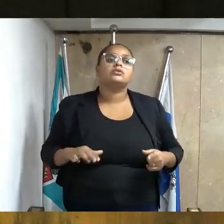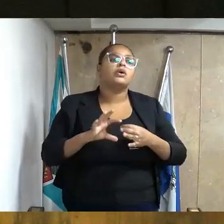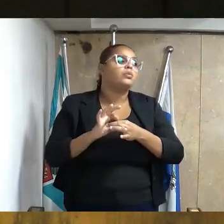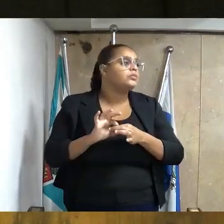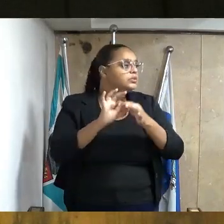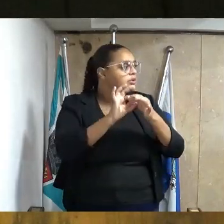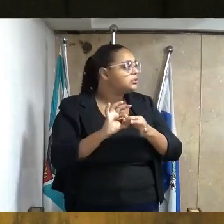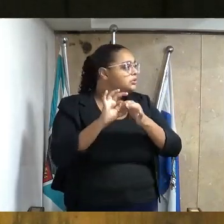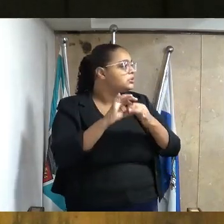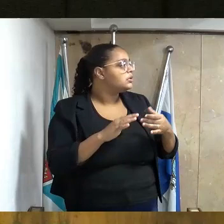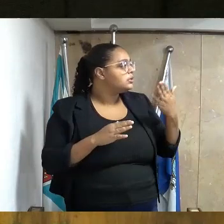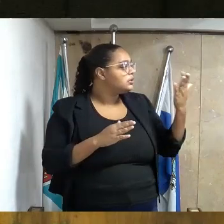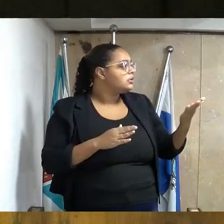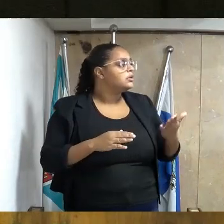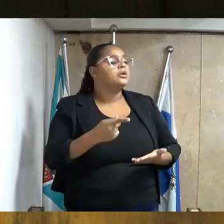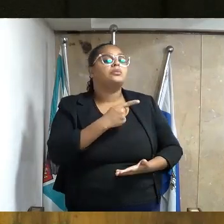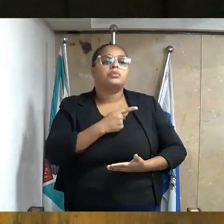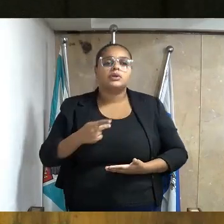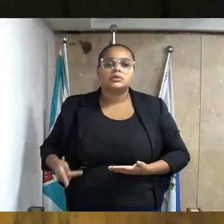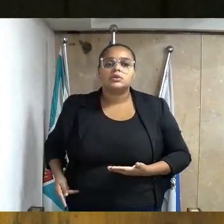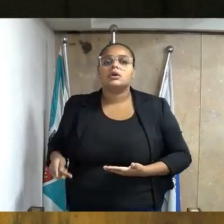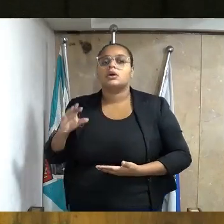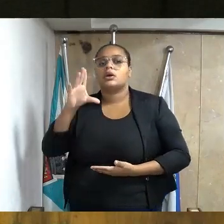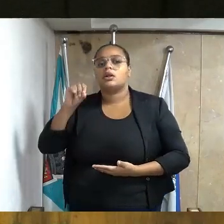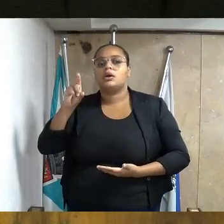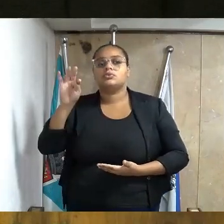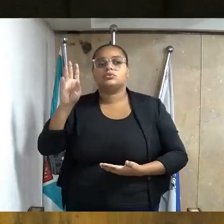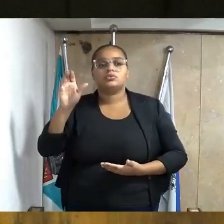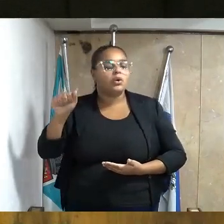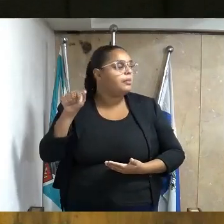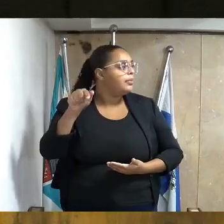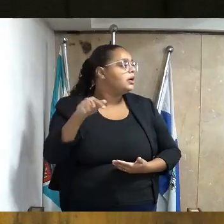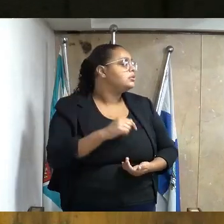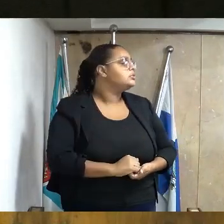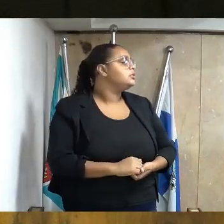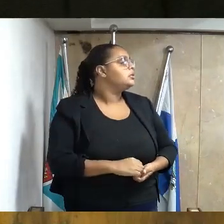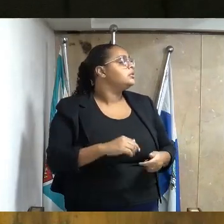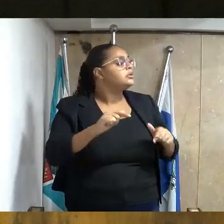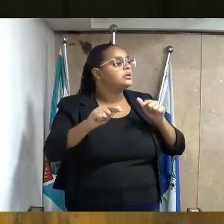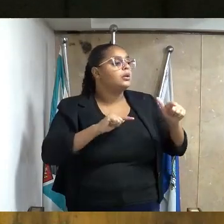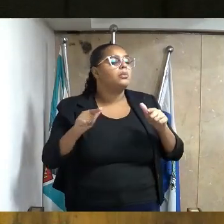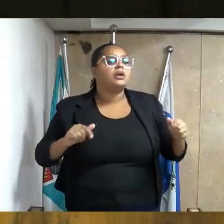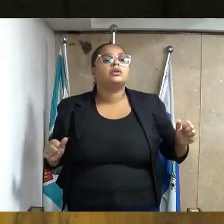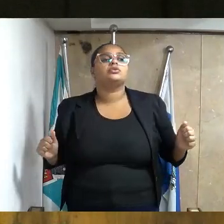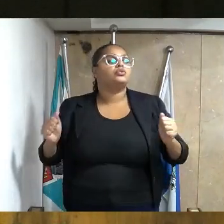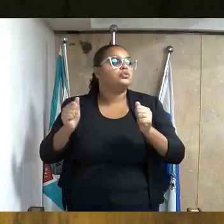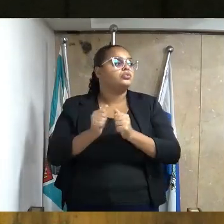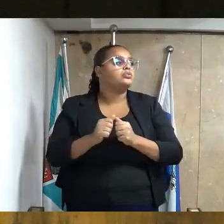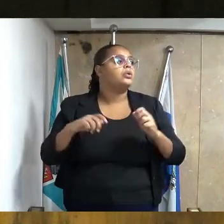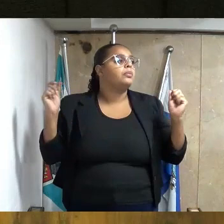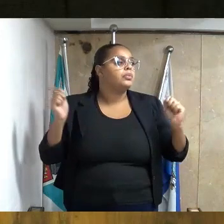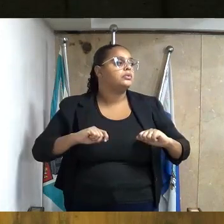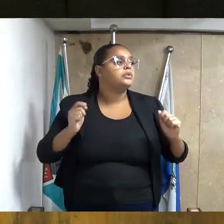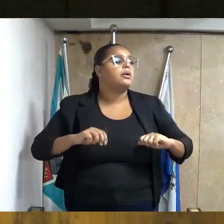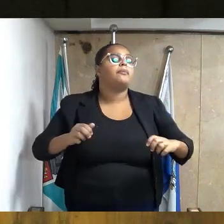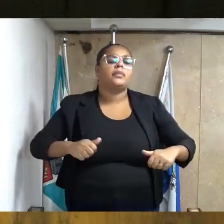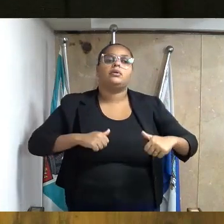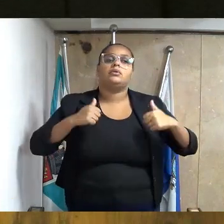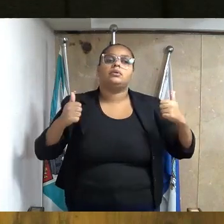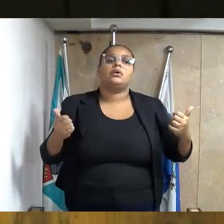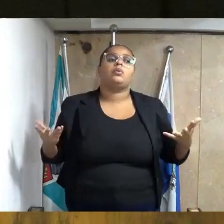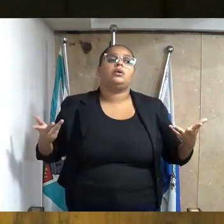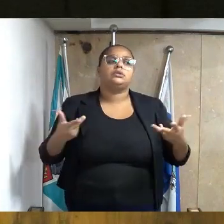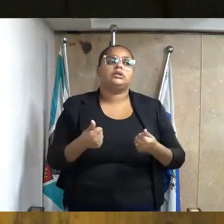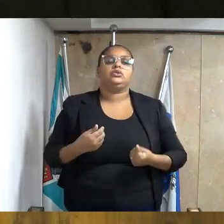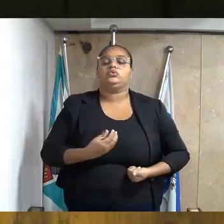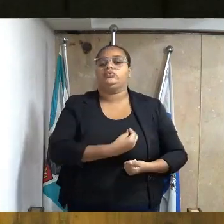igual a essa, meu presidente Cláudio Tomás. Hoje aqui a gente trabalha junto para poder melhorar a qualidade de vida